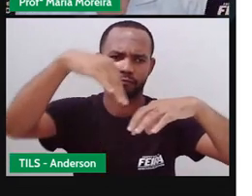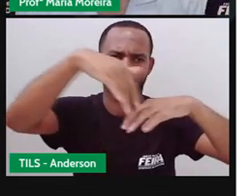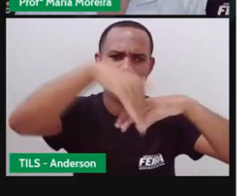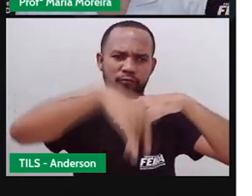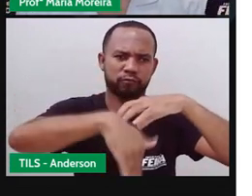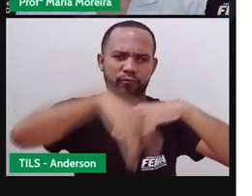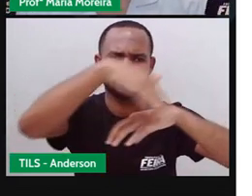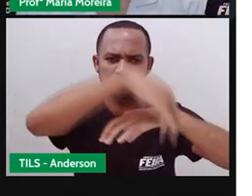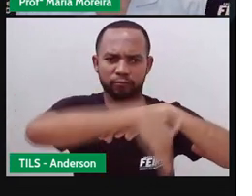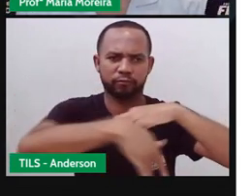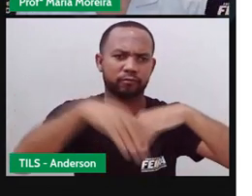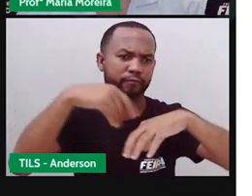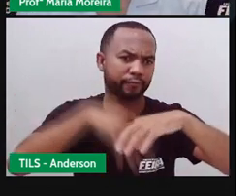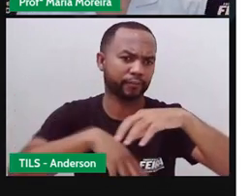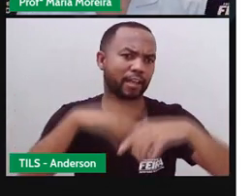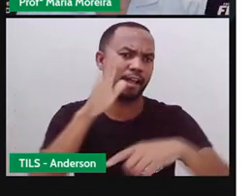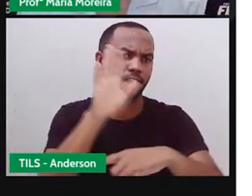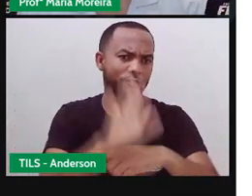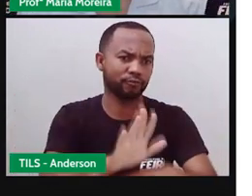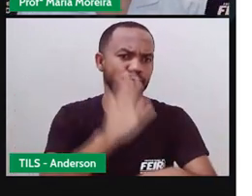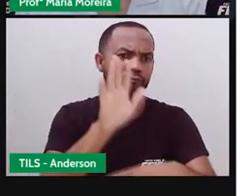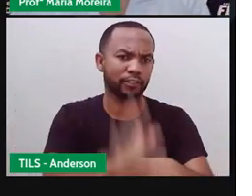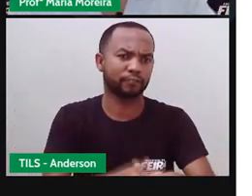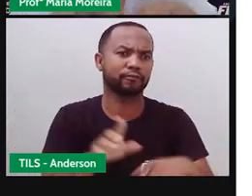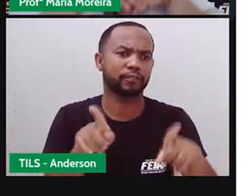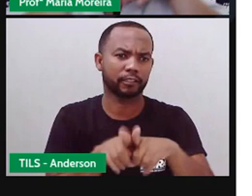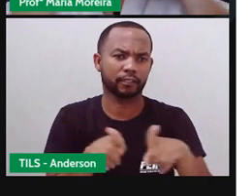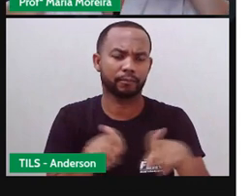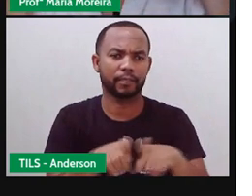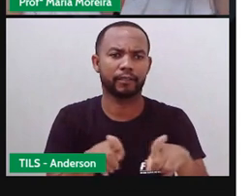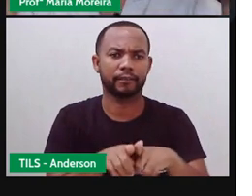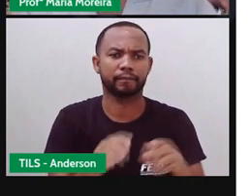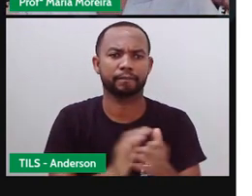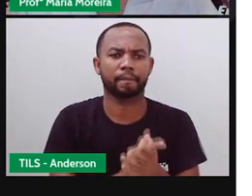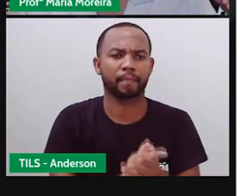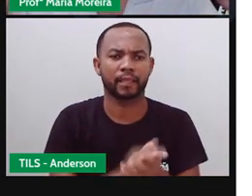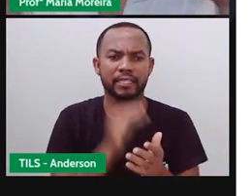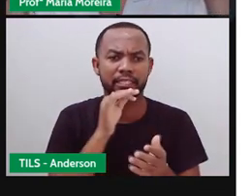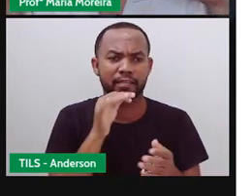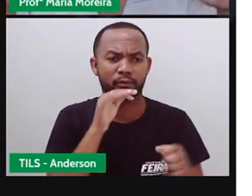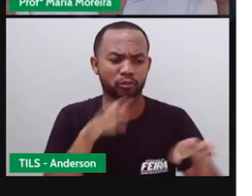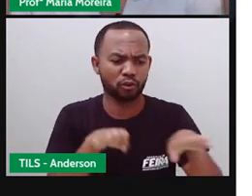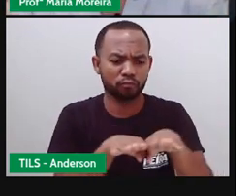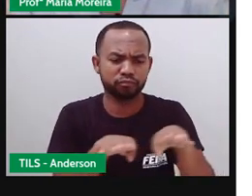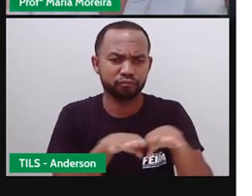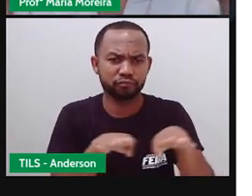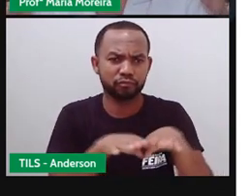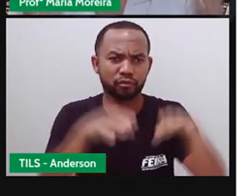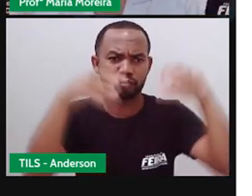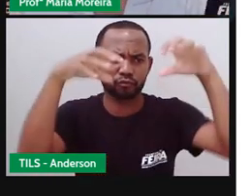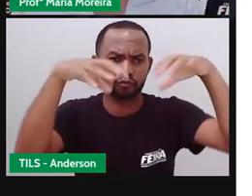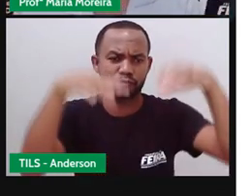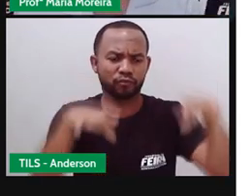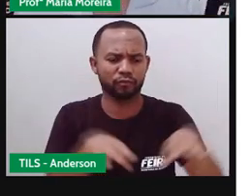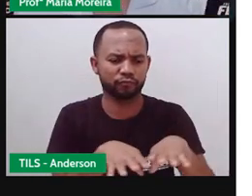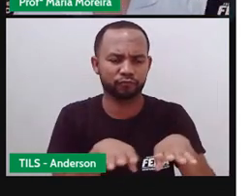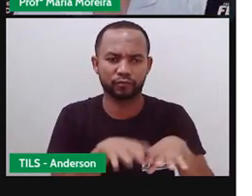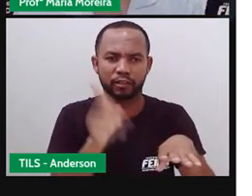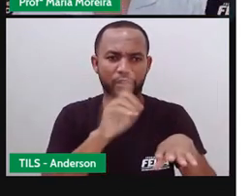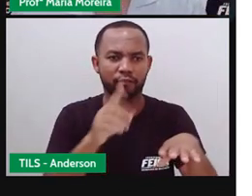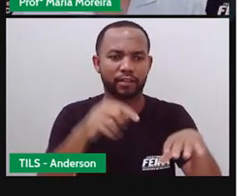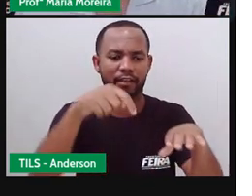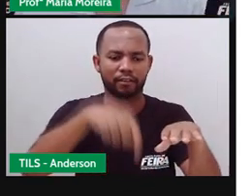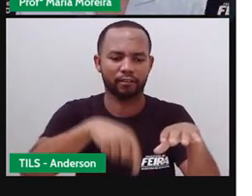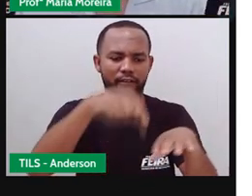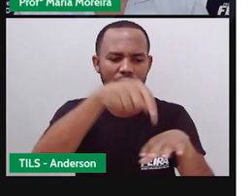Val que para o solo de uma formada é quadrada uma vez de ficar sozinho na superfície então choveu ontem minhoca água